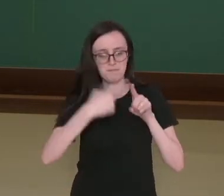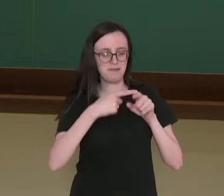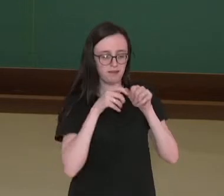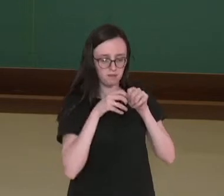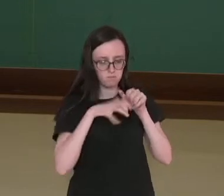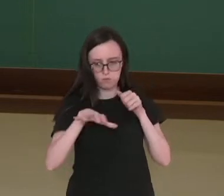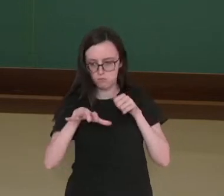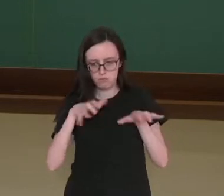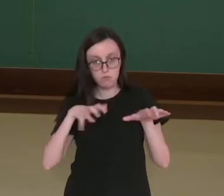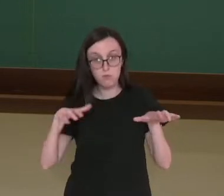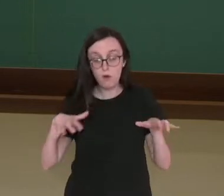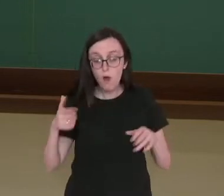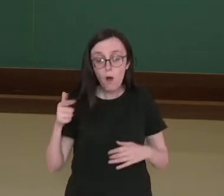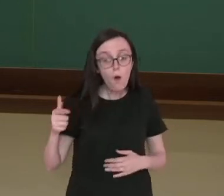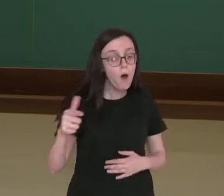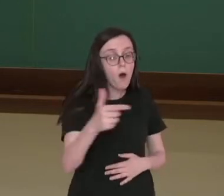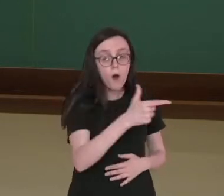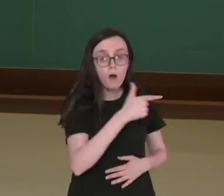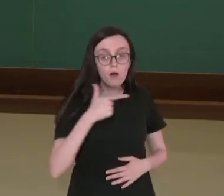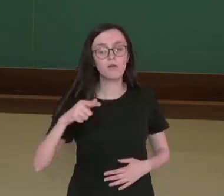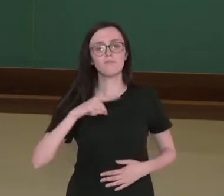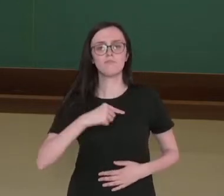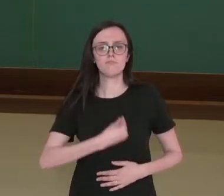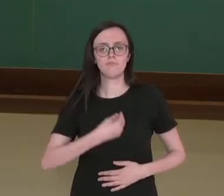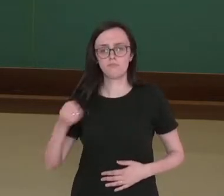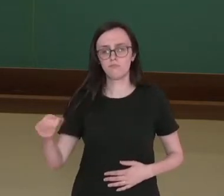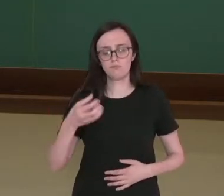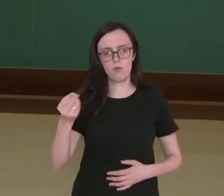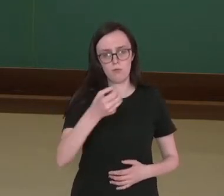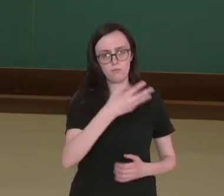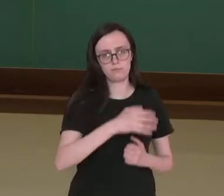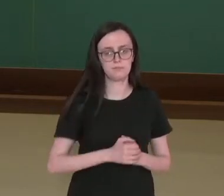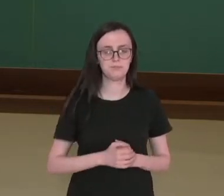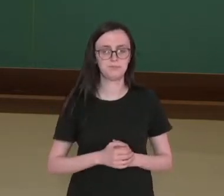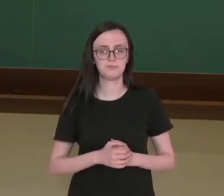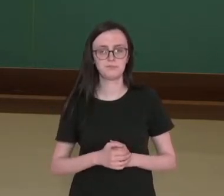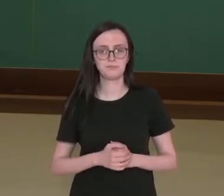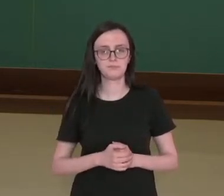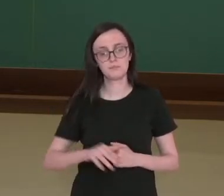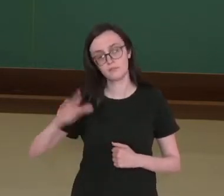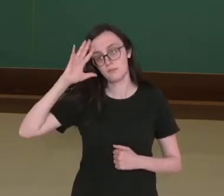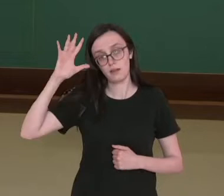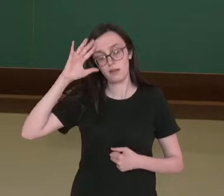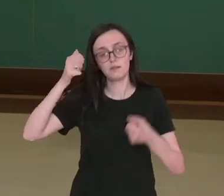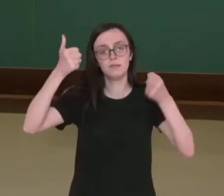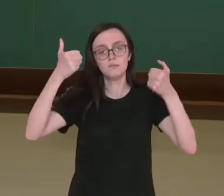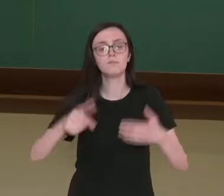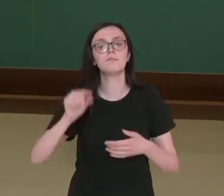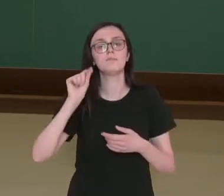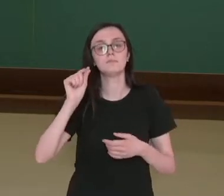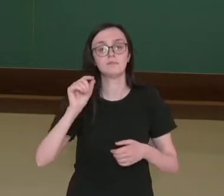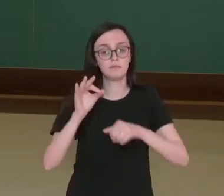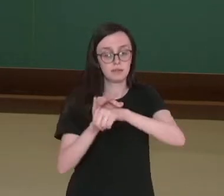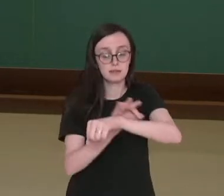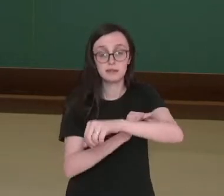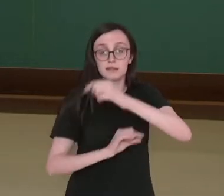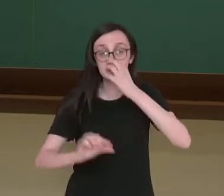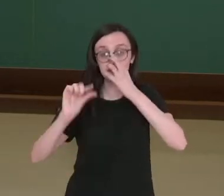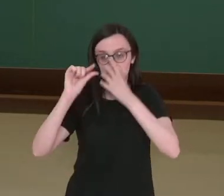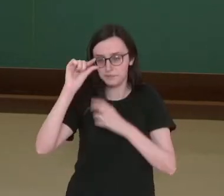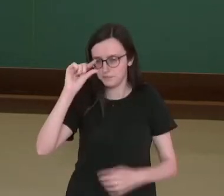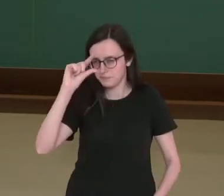foi formando novos organismos. A teoria celular diz também que a célula é a menor